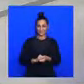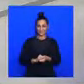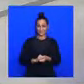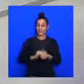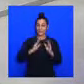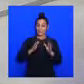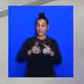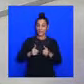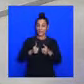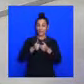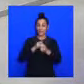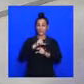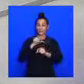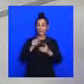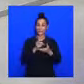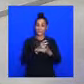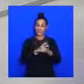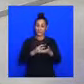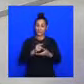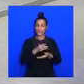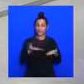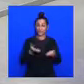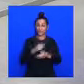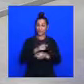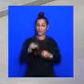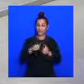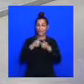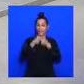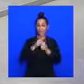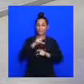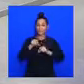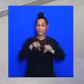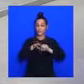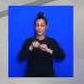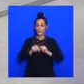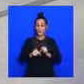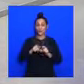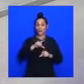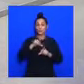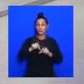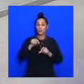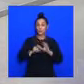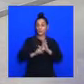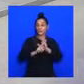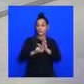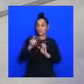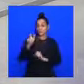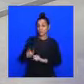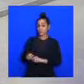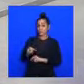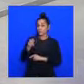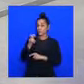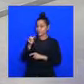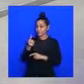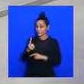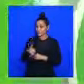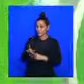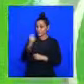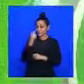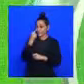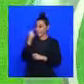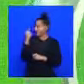Já acompanhamos o sorteio da quina, agora você conferindo o sorteio do Super 7. Vamos então ao sorteio do número correspondente à coluna número 6,